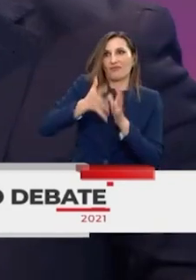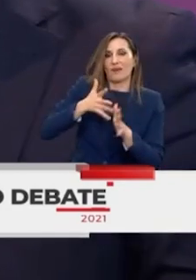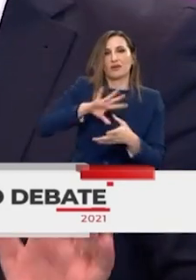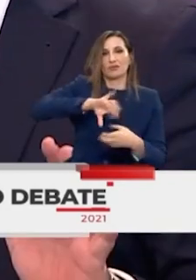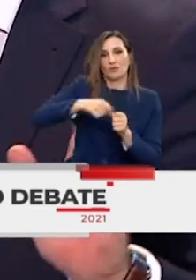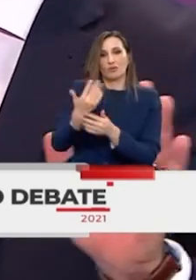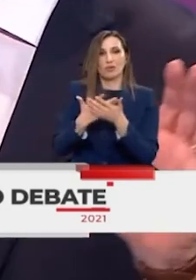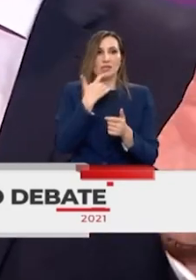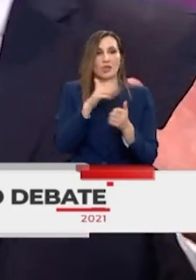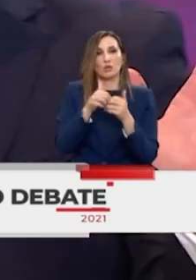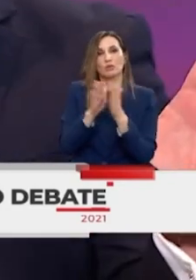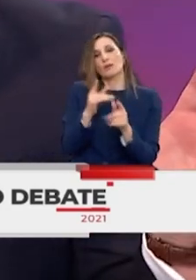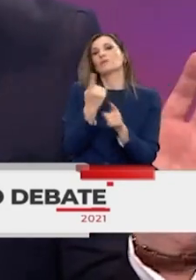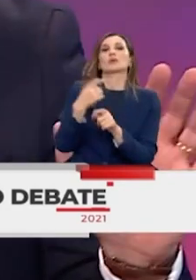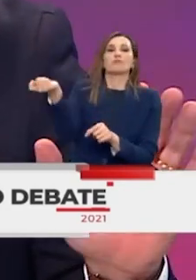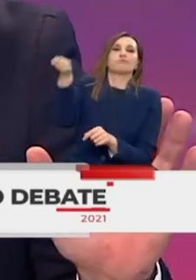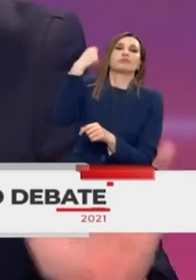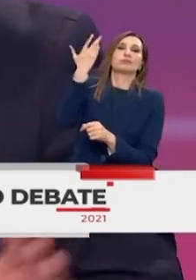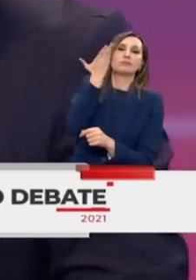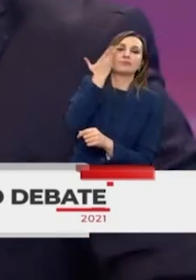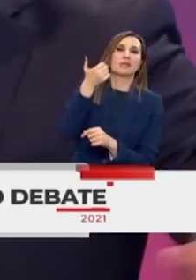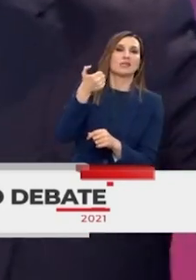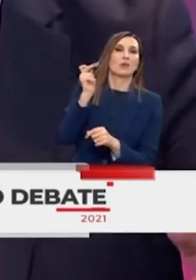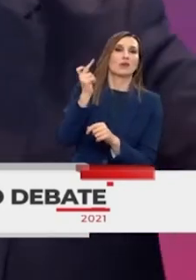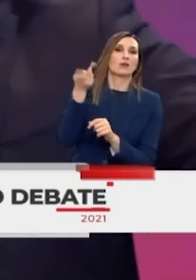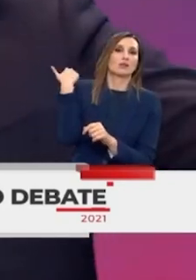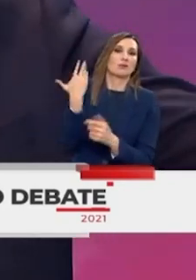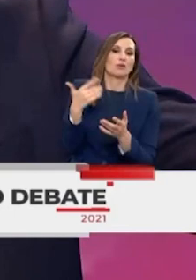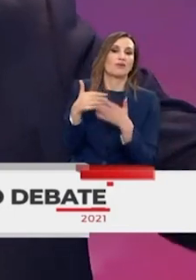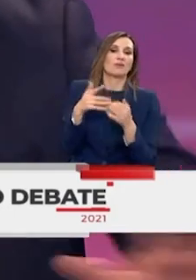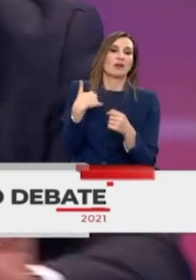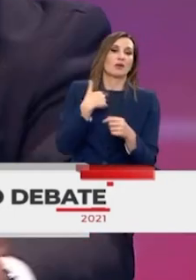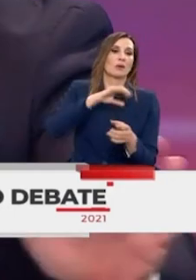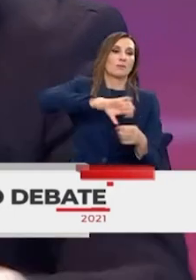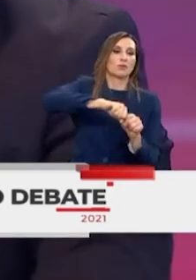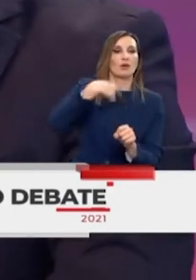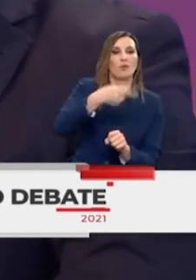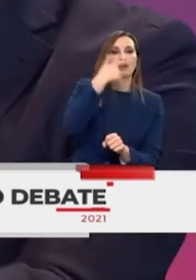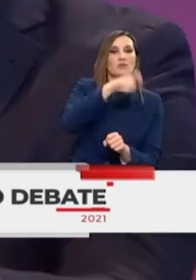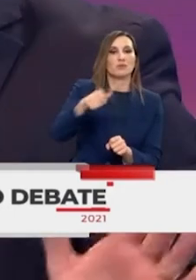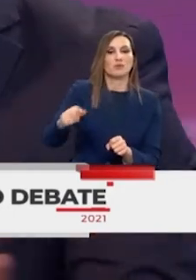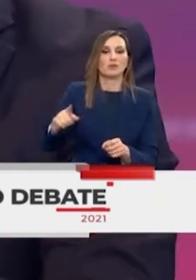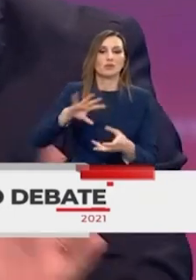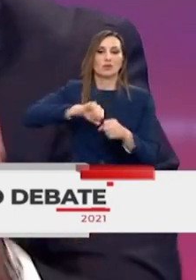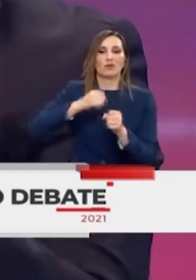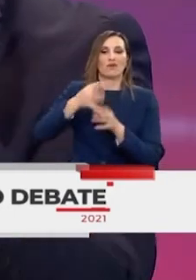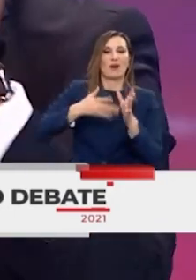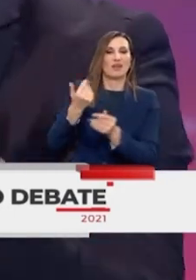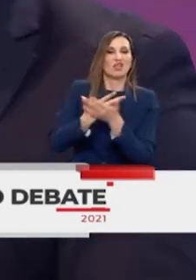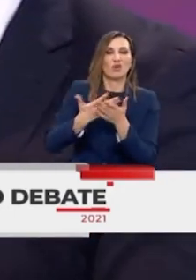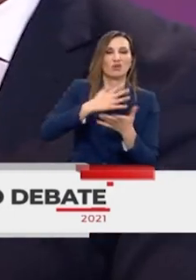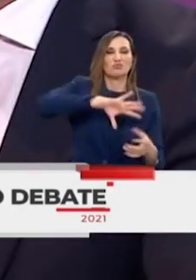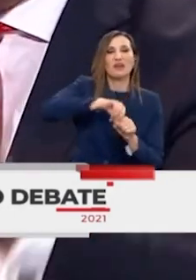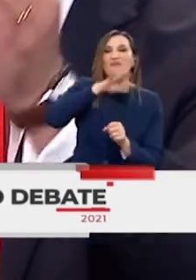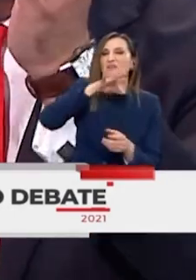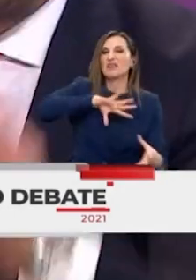dizer que estava tudo bem porque ele veio uma vergastada há 50 anos atrás, então não faz mal ter feito mal aos outros todos que andaram a destruir fábricas, negócios, mas deram cabo